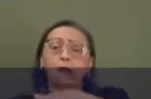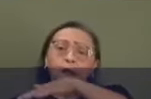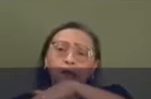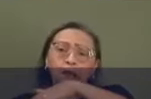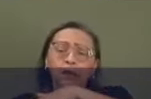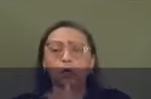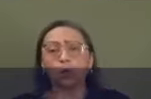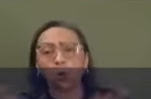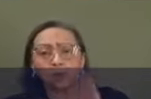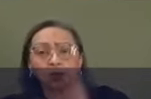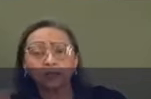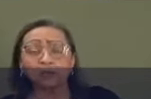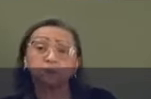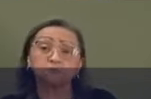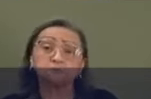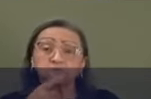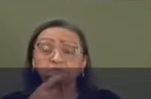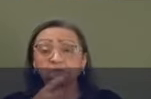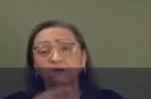imprensa, disse que